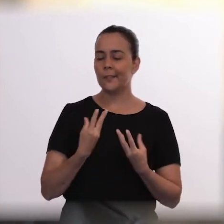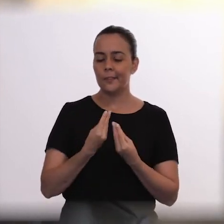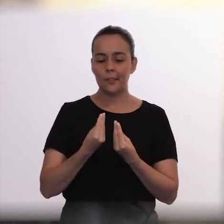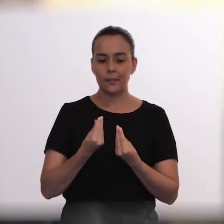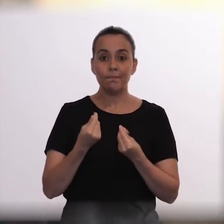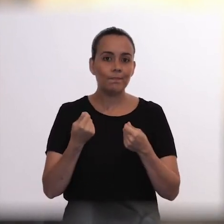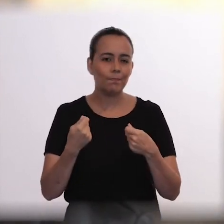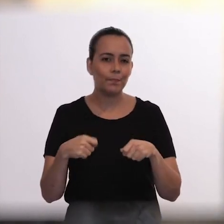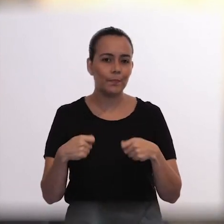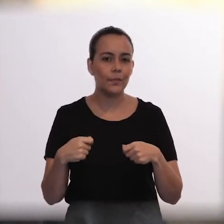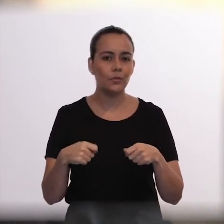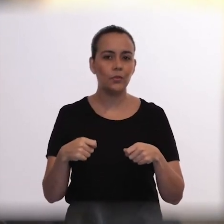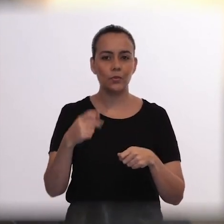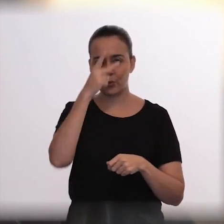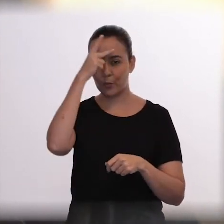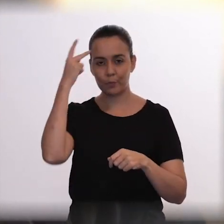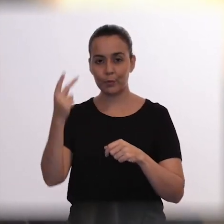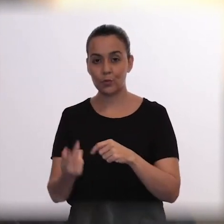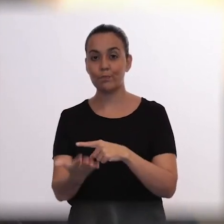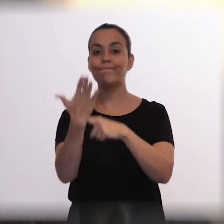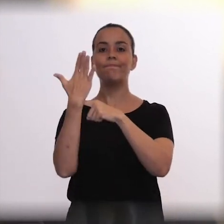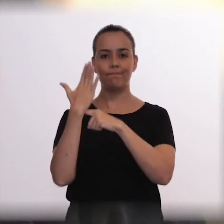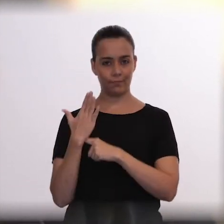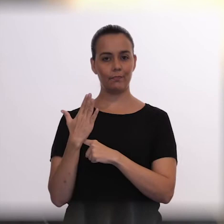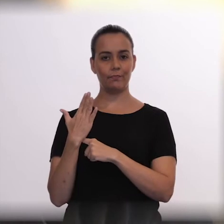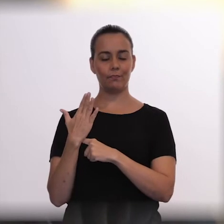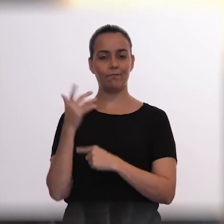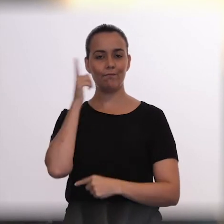foi preciso essa intervenção na hora para poder